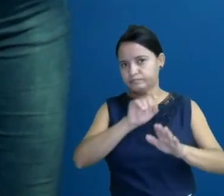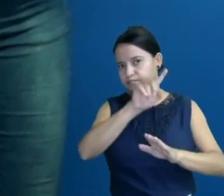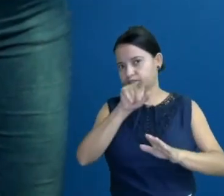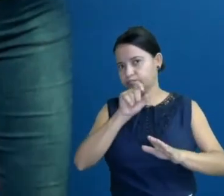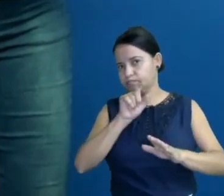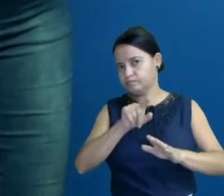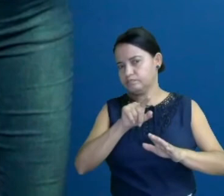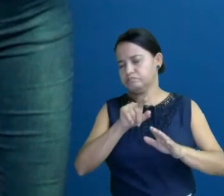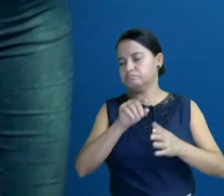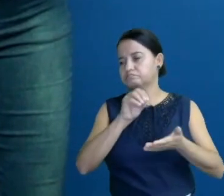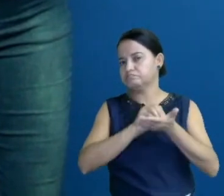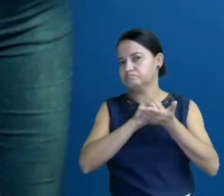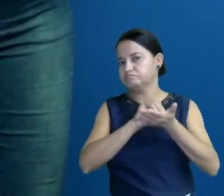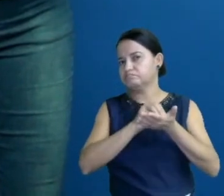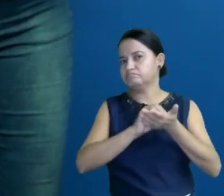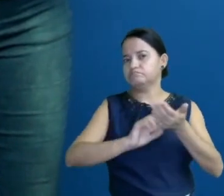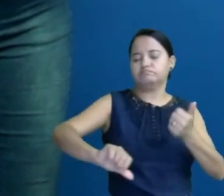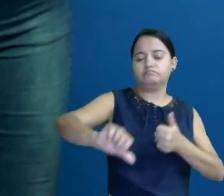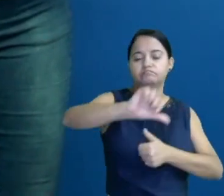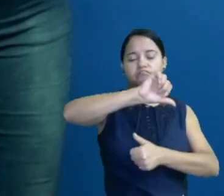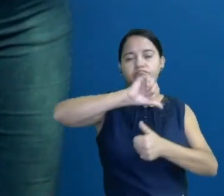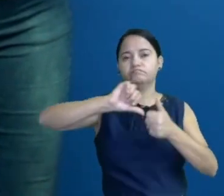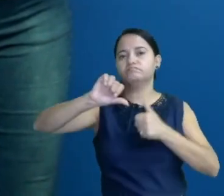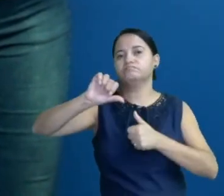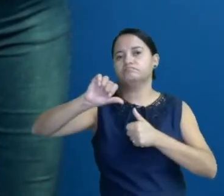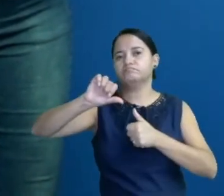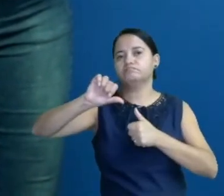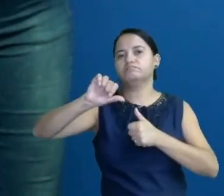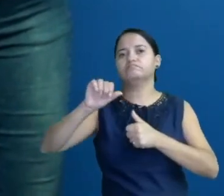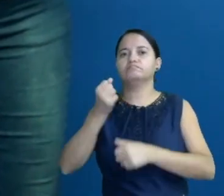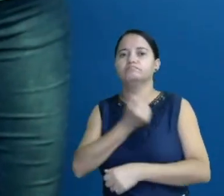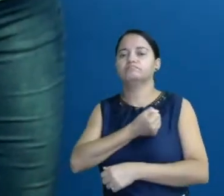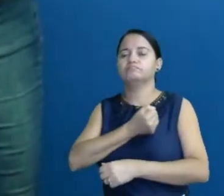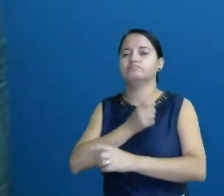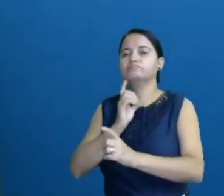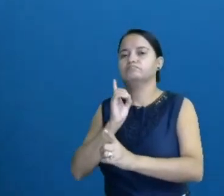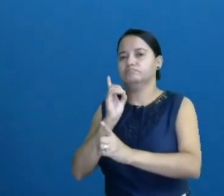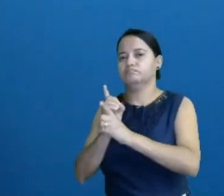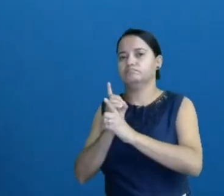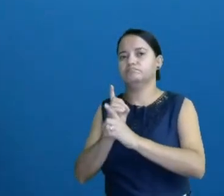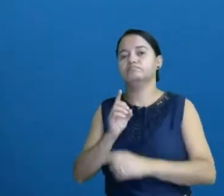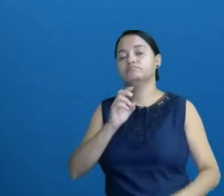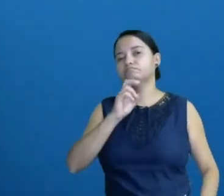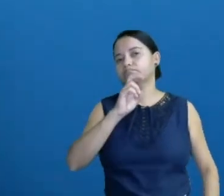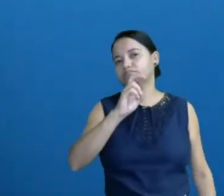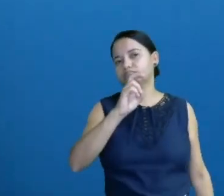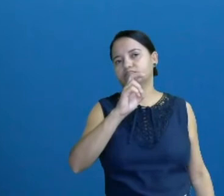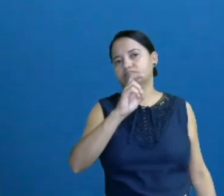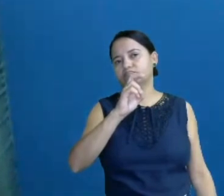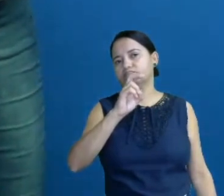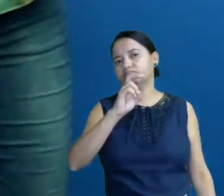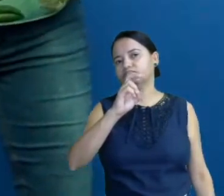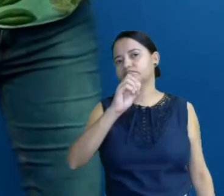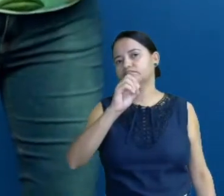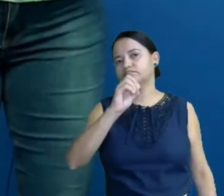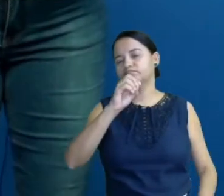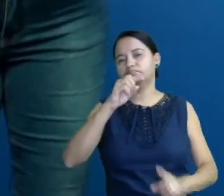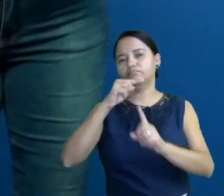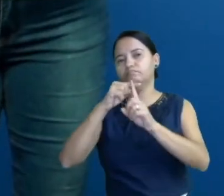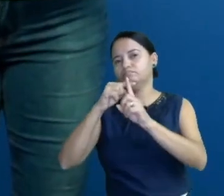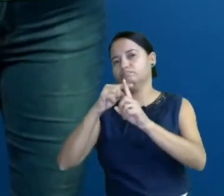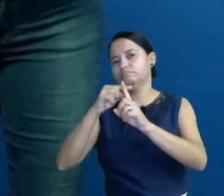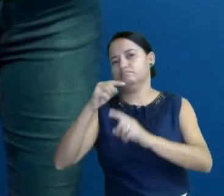lado em que ele está e transferir o número que eu encontrei nessa soma aí 50 mais três 53